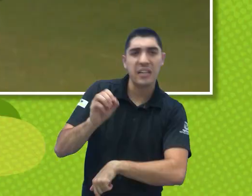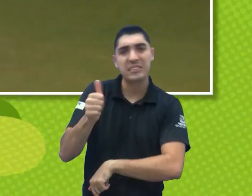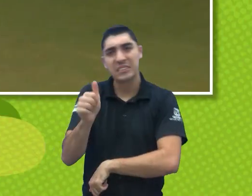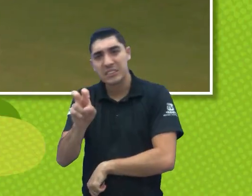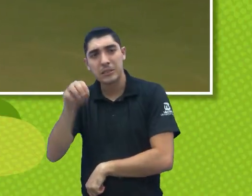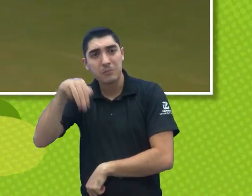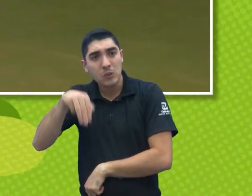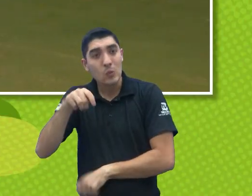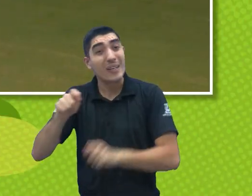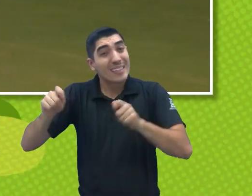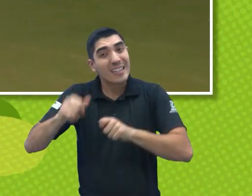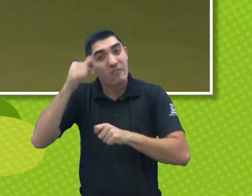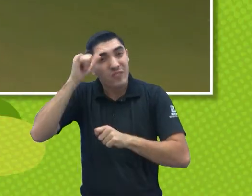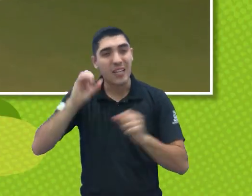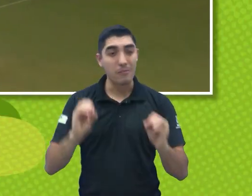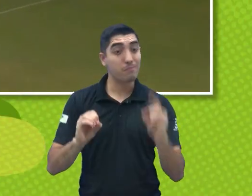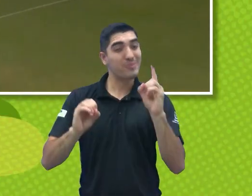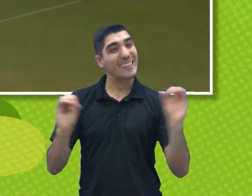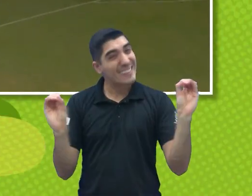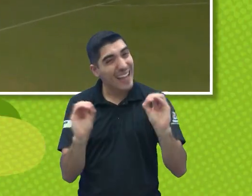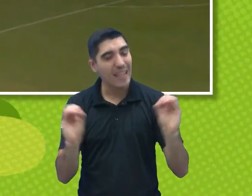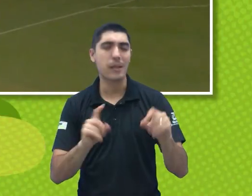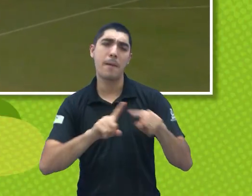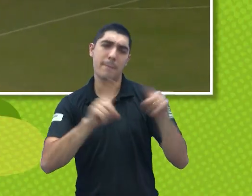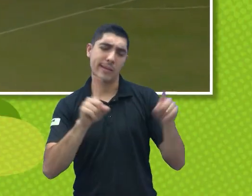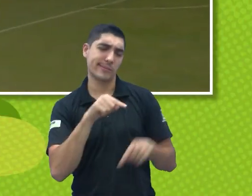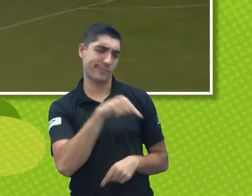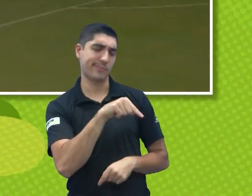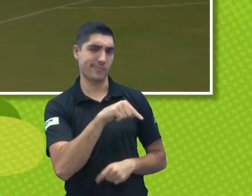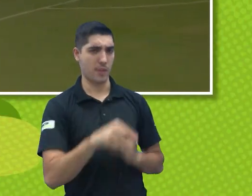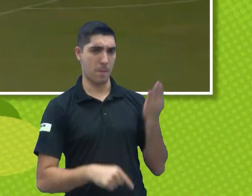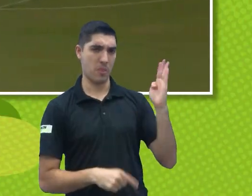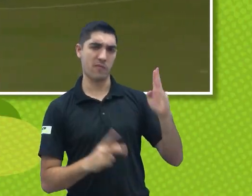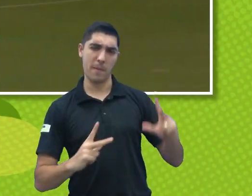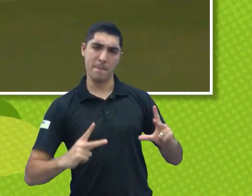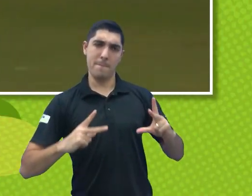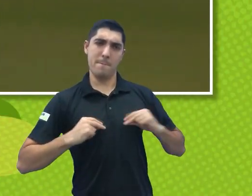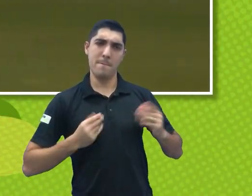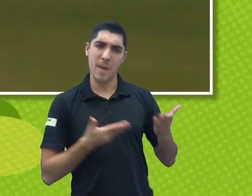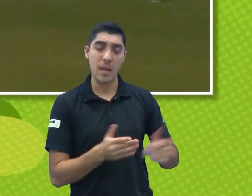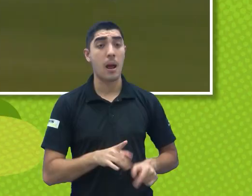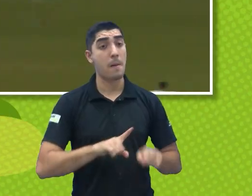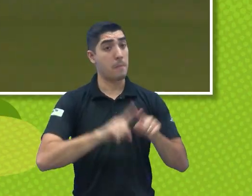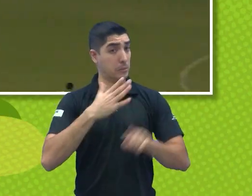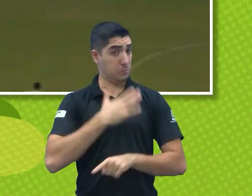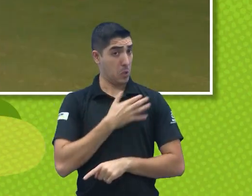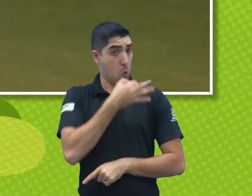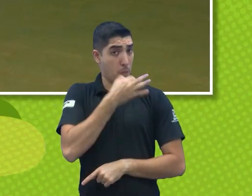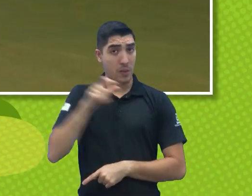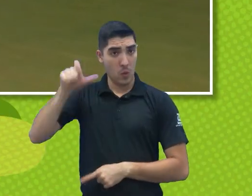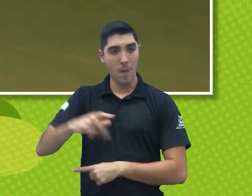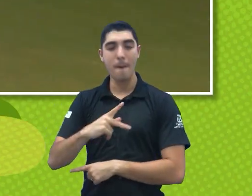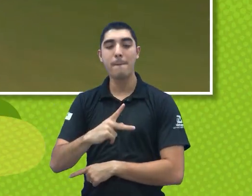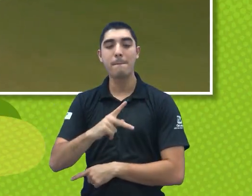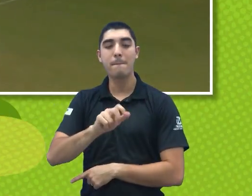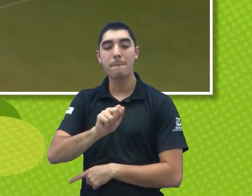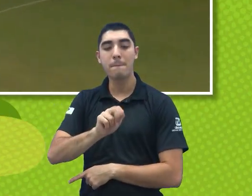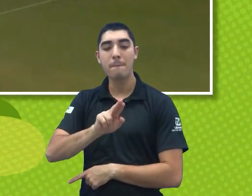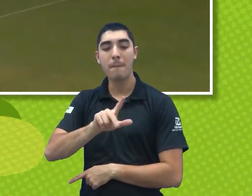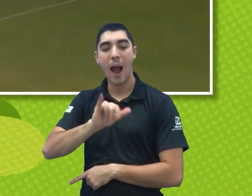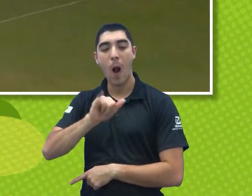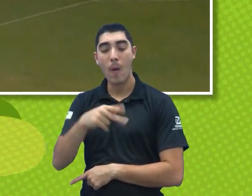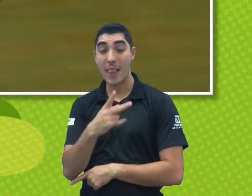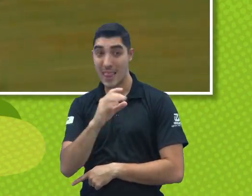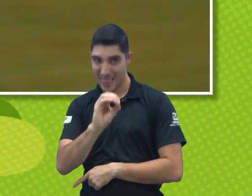mas o Botafogo venceu, mereceu vencer. Aquele lance para mim do Paulinho, um pênalti claro que o Bandeira não deu, mas enfim... Poderia mudar a história do